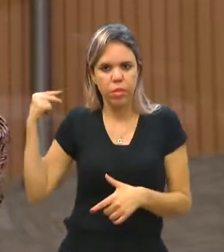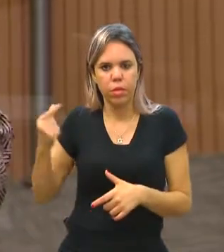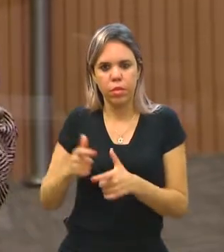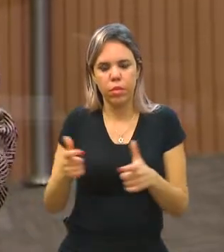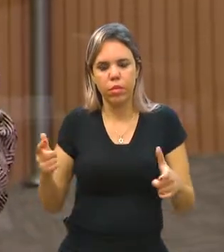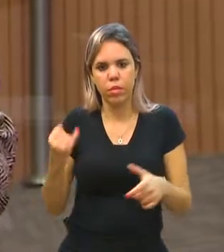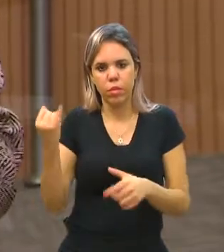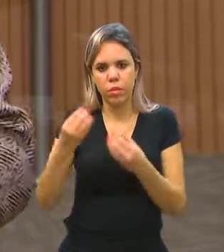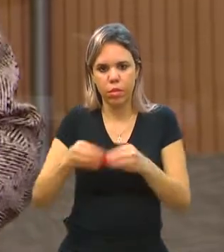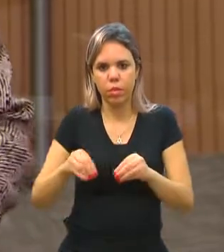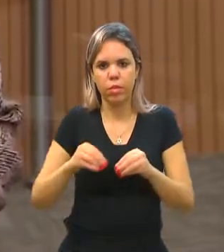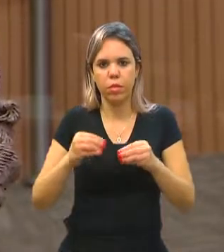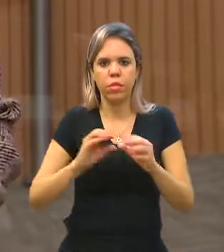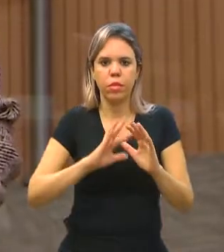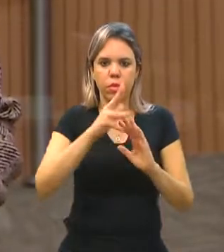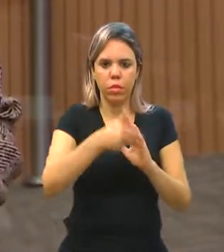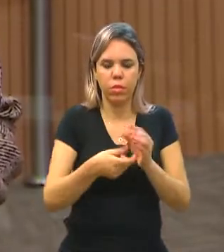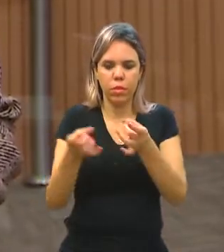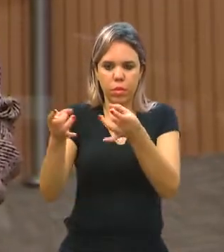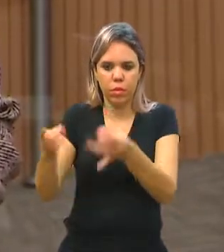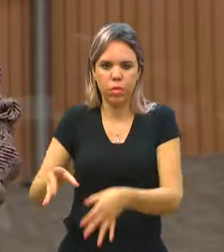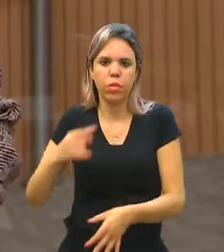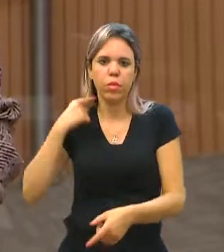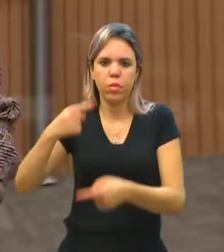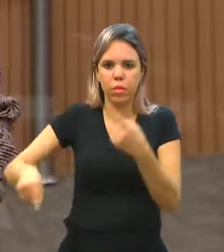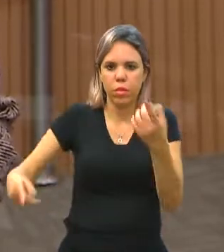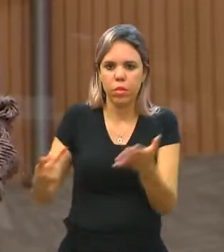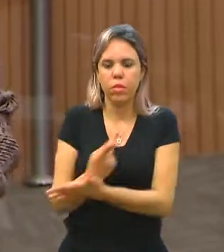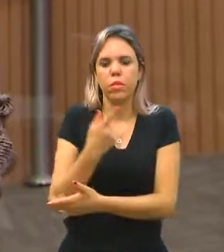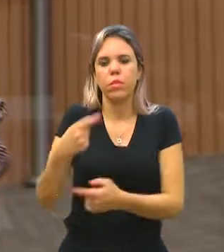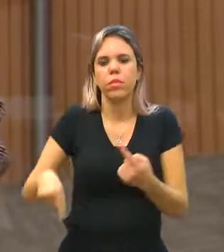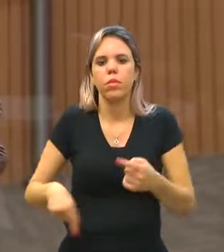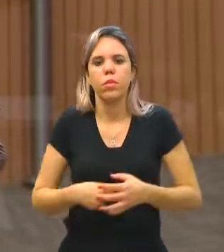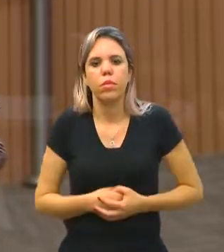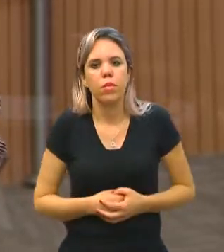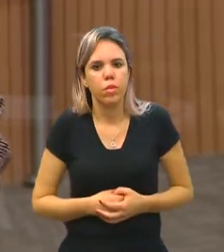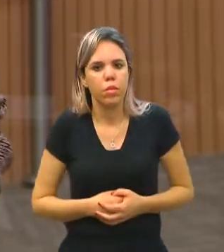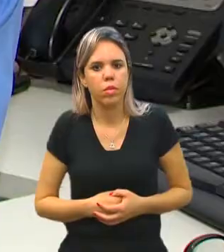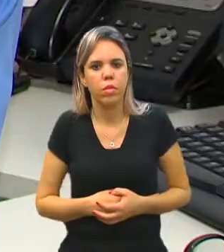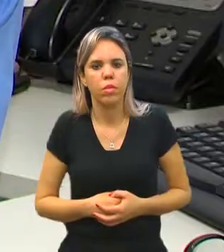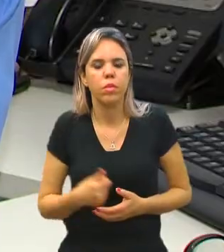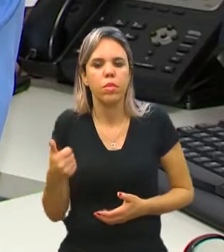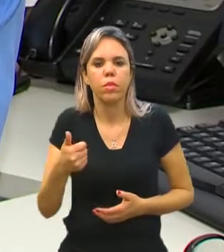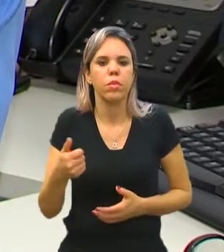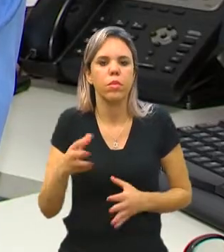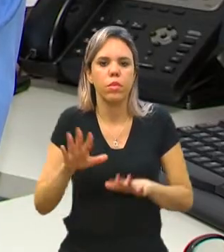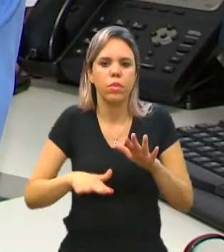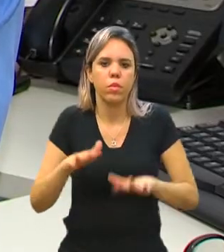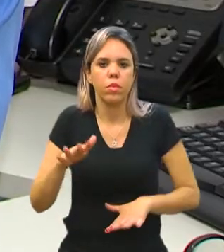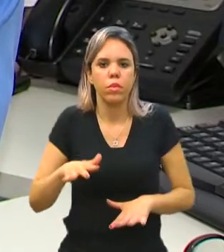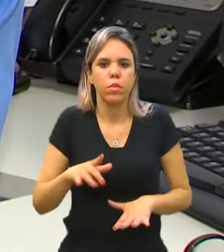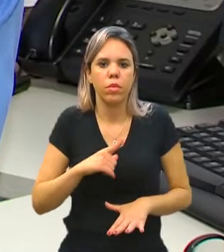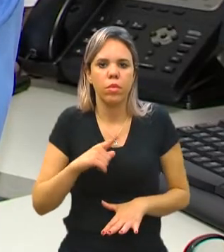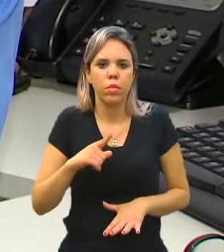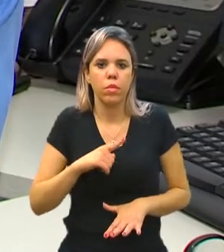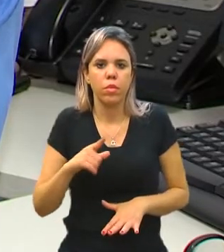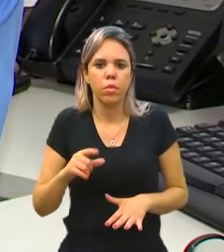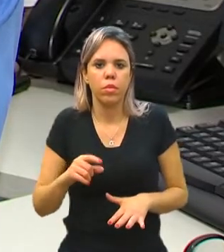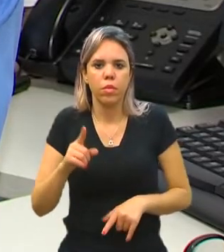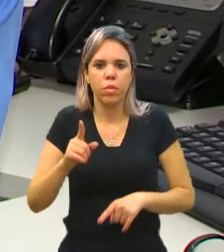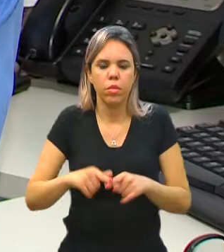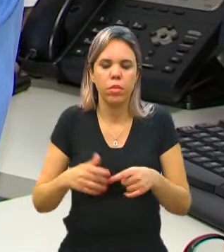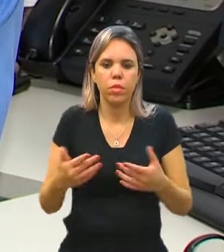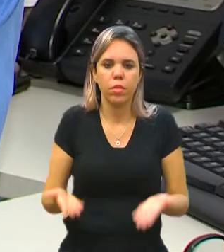de grande impacto ambiental o descarte irregular de materiais primeiro que muitas vezes você